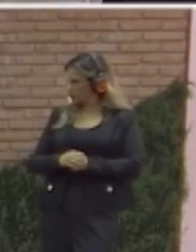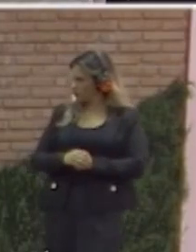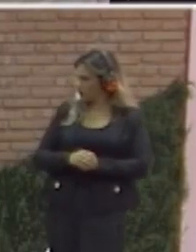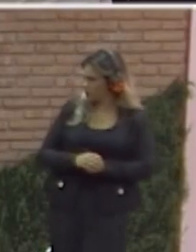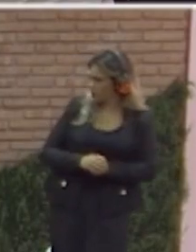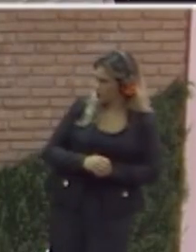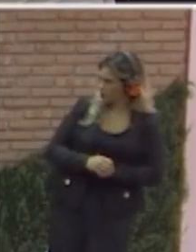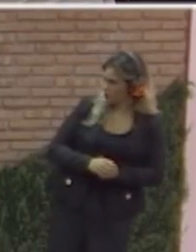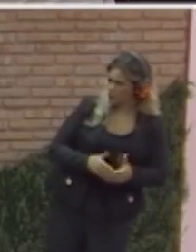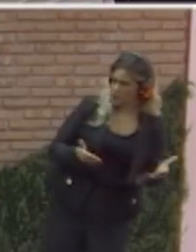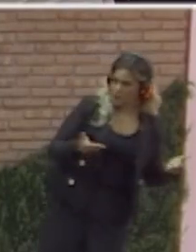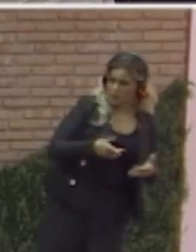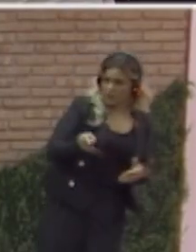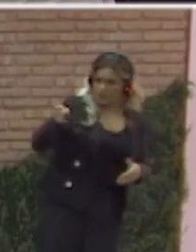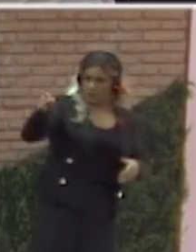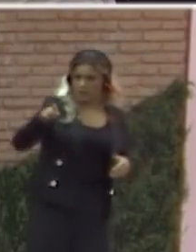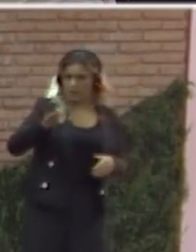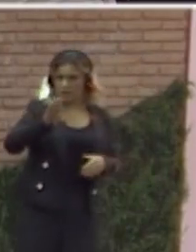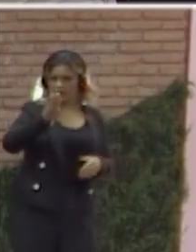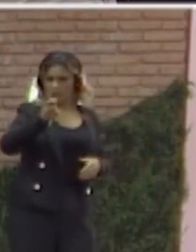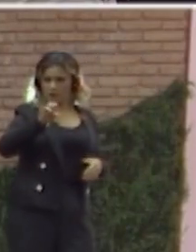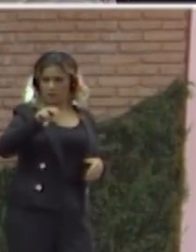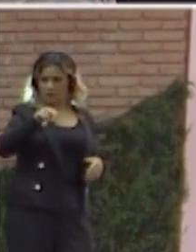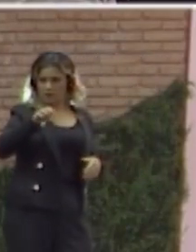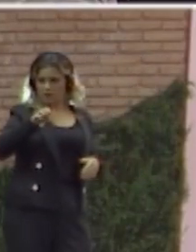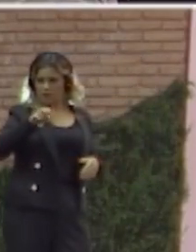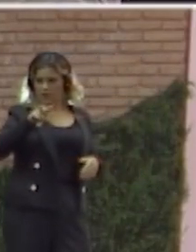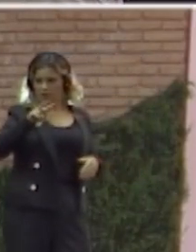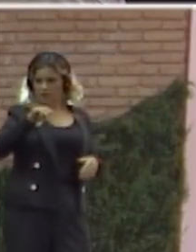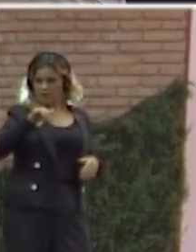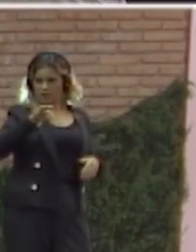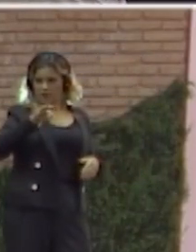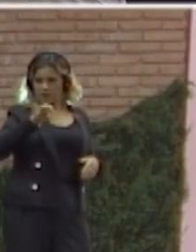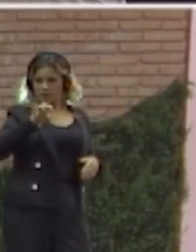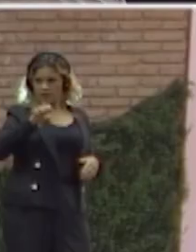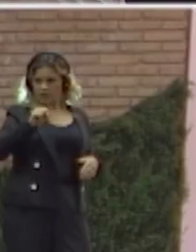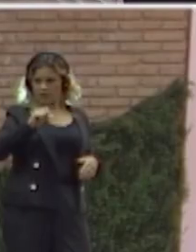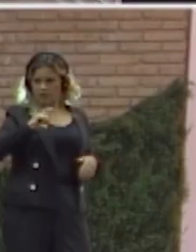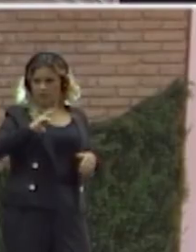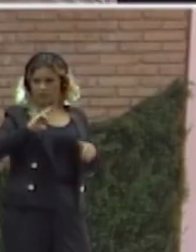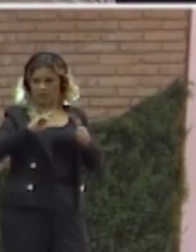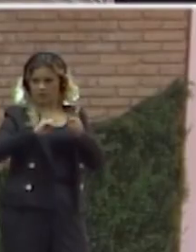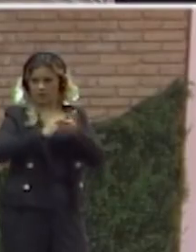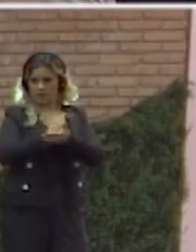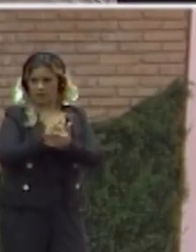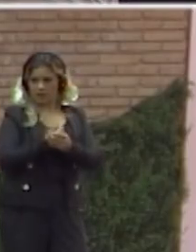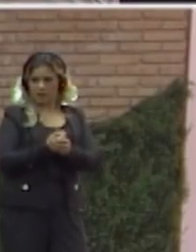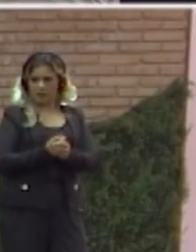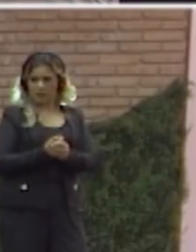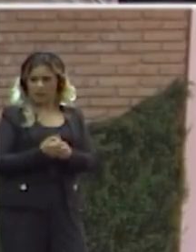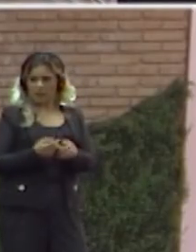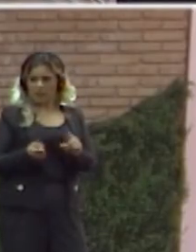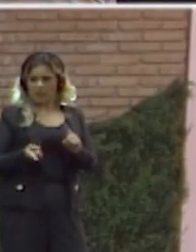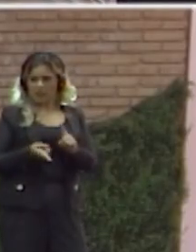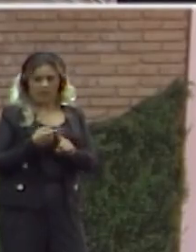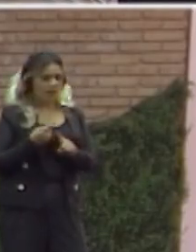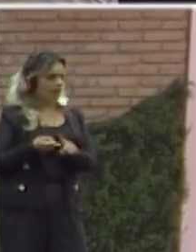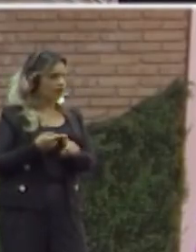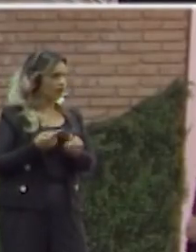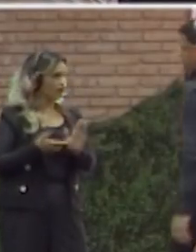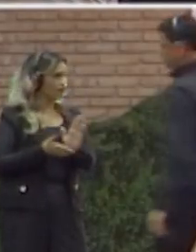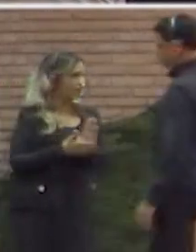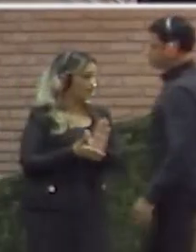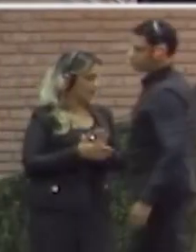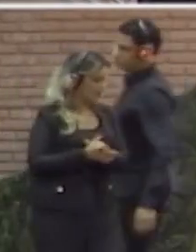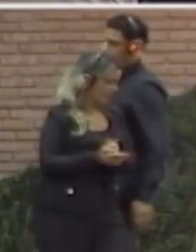Agora o Benevides quer fazer uma, se me permite, uma pergunta. Isso. Primeiro, queria fazer uma proposta, que você